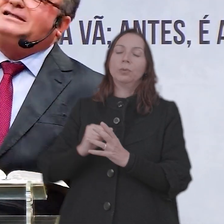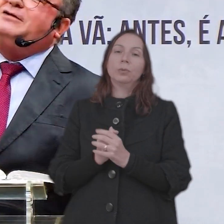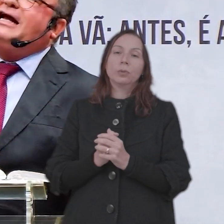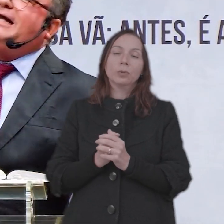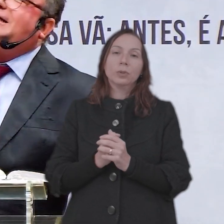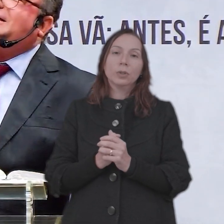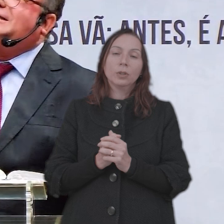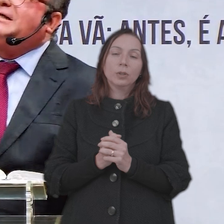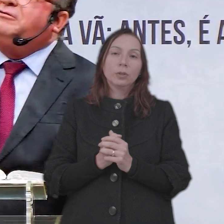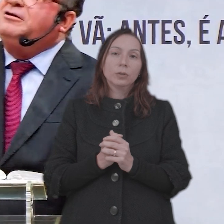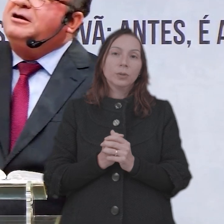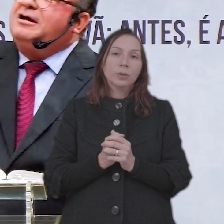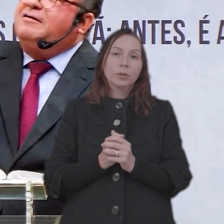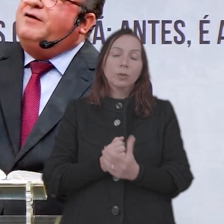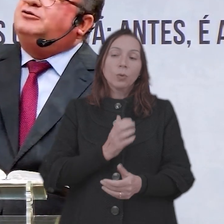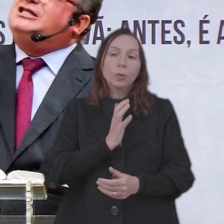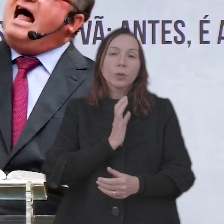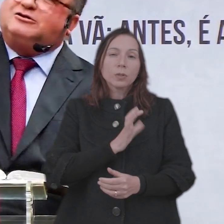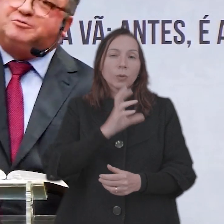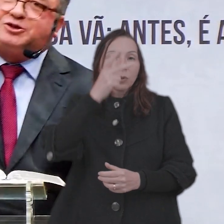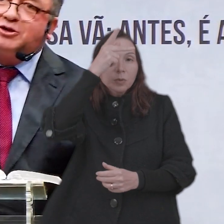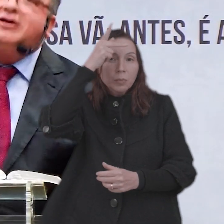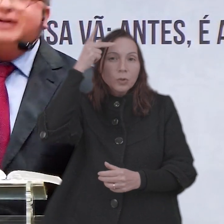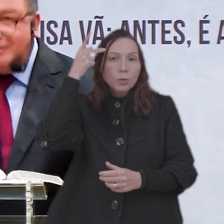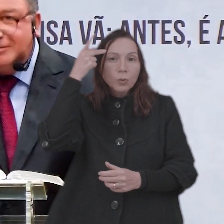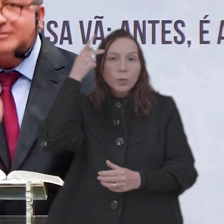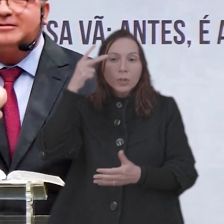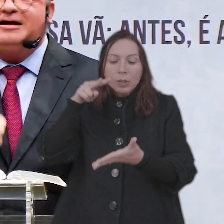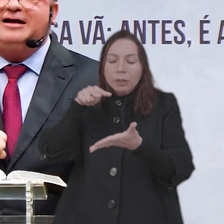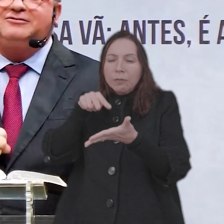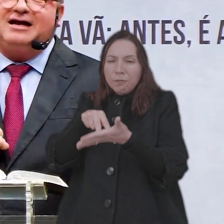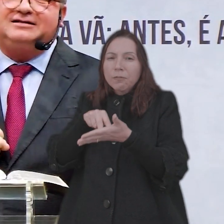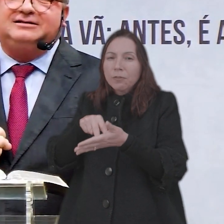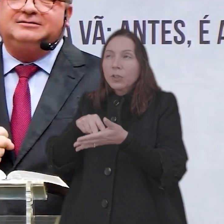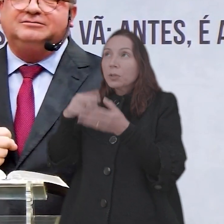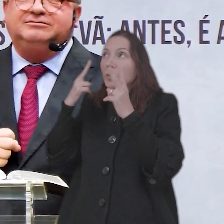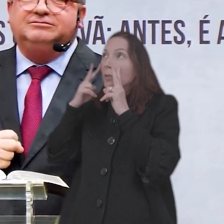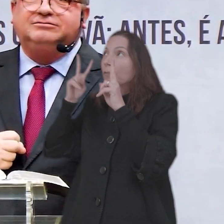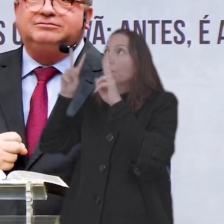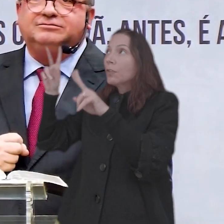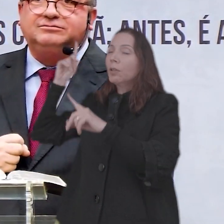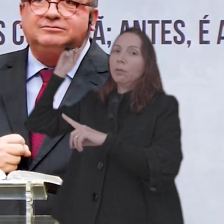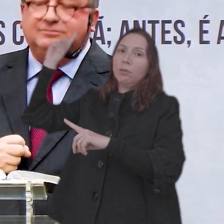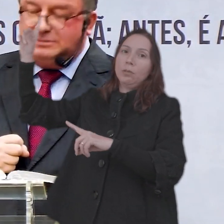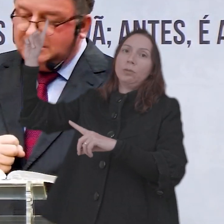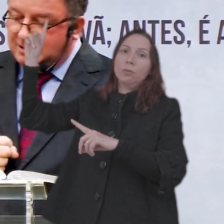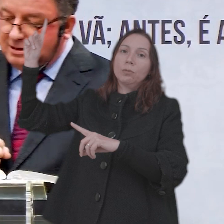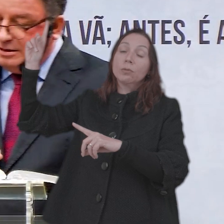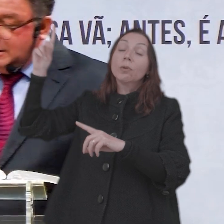o coração daqueles que estão voltados para o Senhor, adoece.